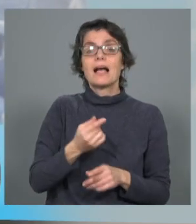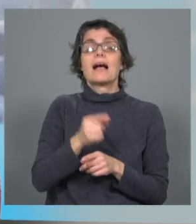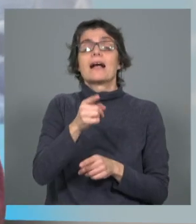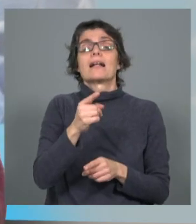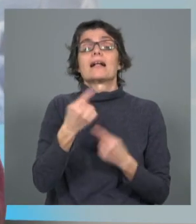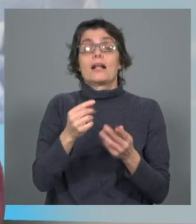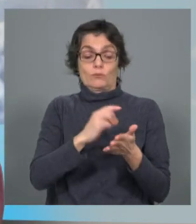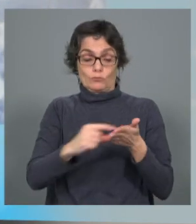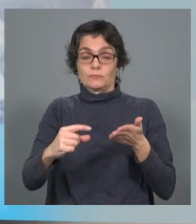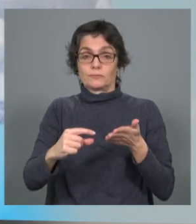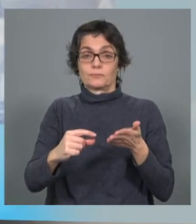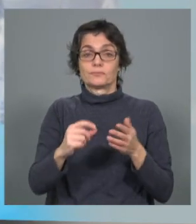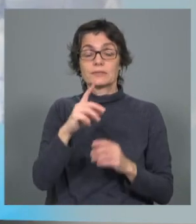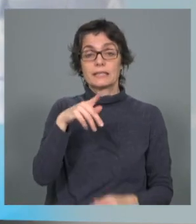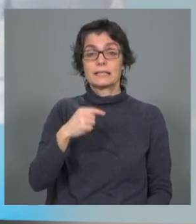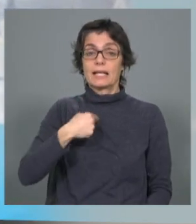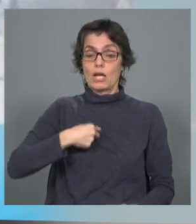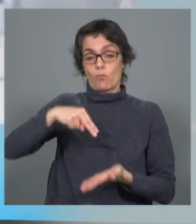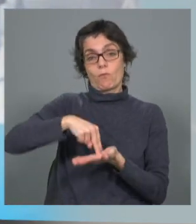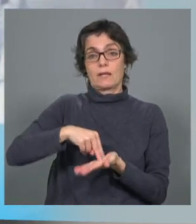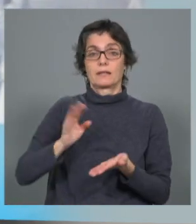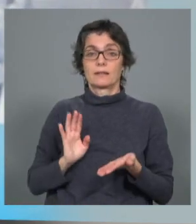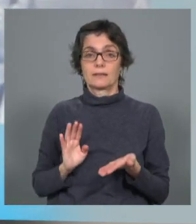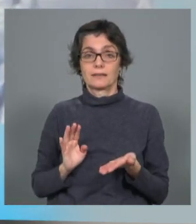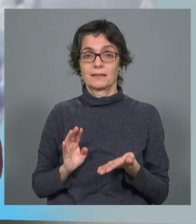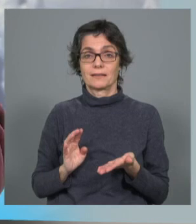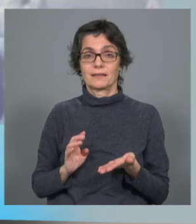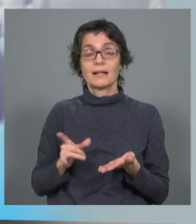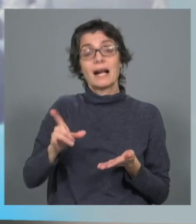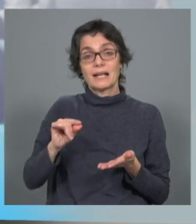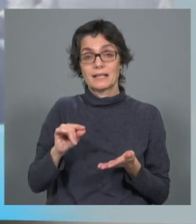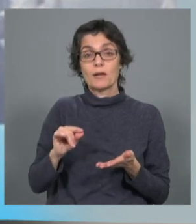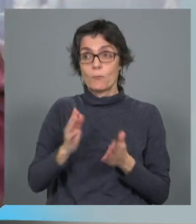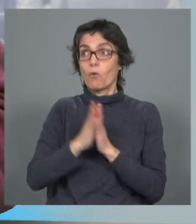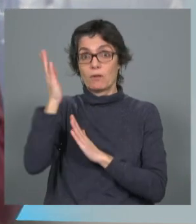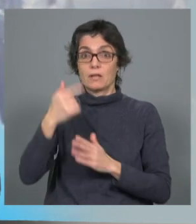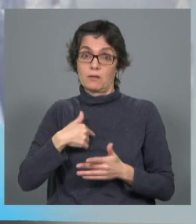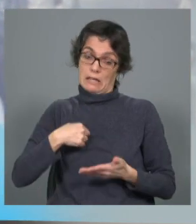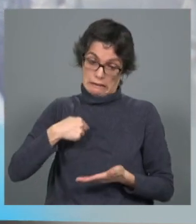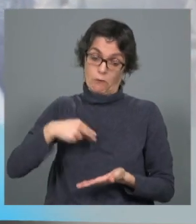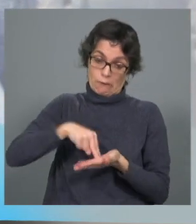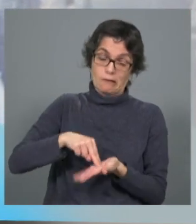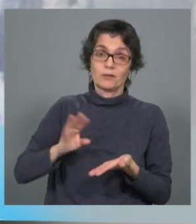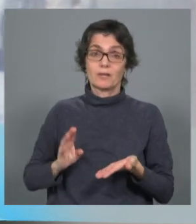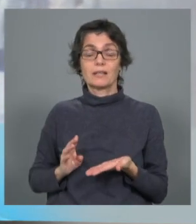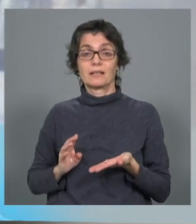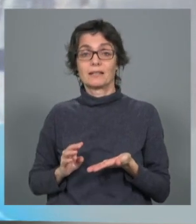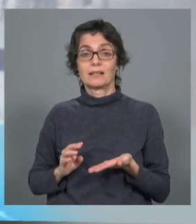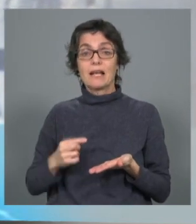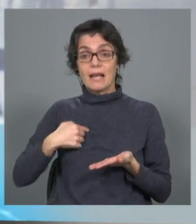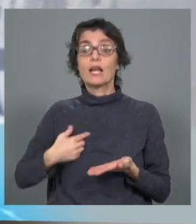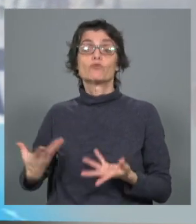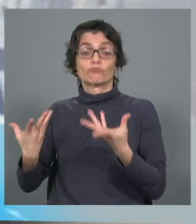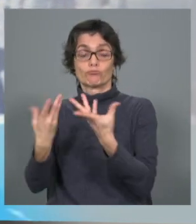eis-me aqui, que é dito por um, não é? Mas no fundo é dito por dois. O próprio Deus também diz, eu estou aqui e contigo quero...